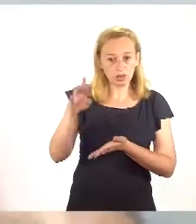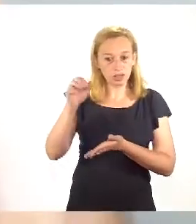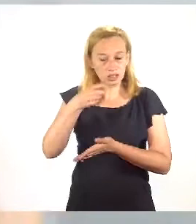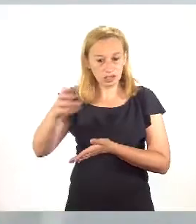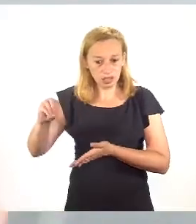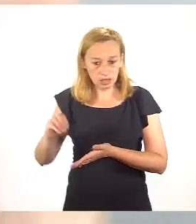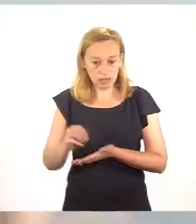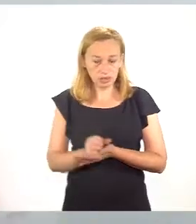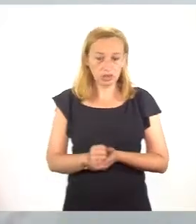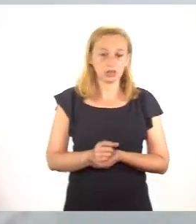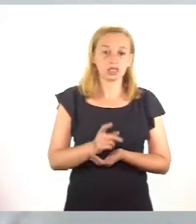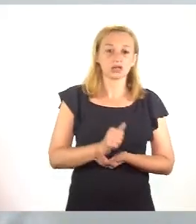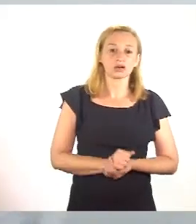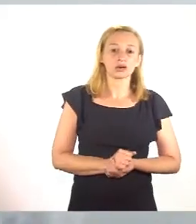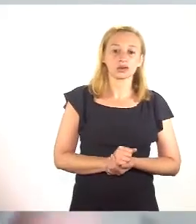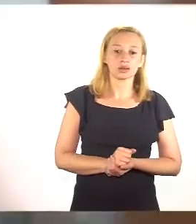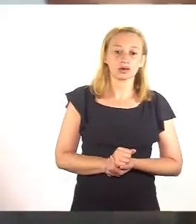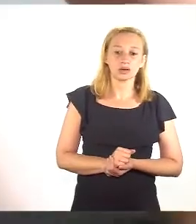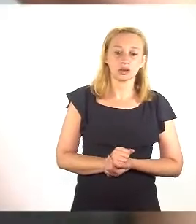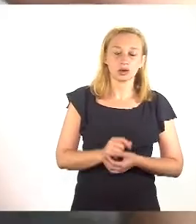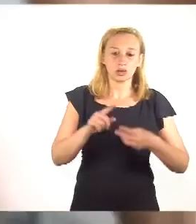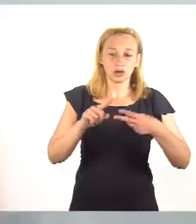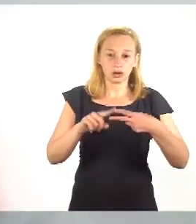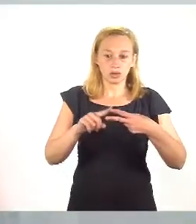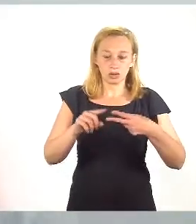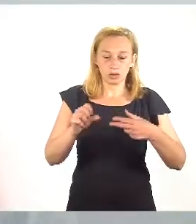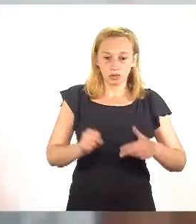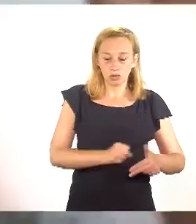são, respectivamente, o poder